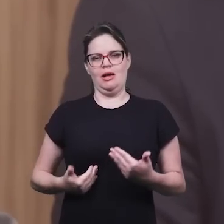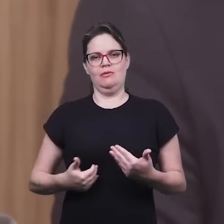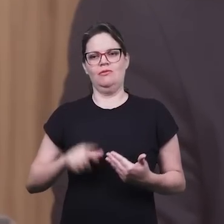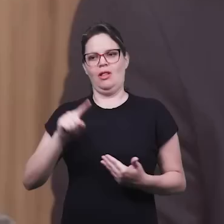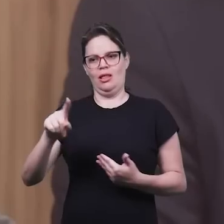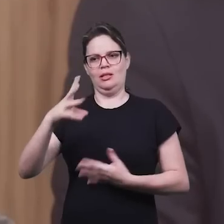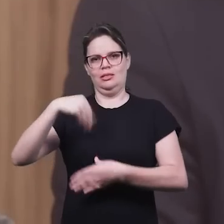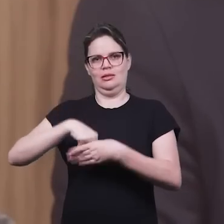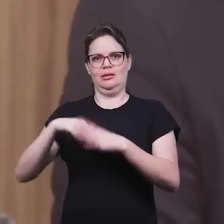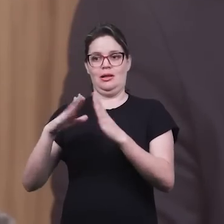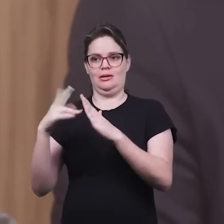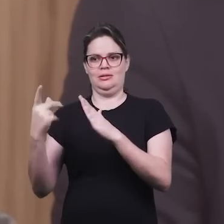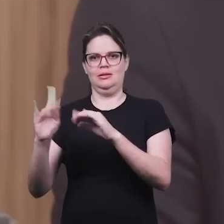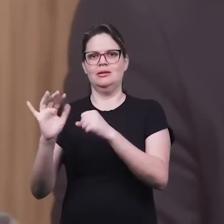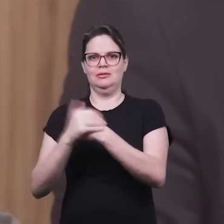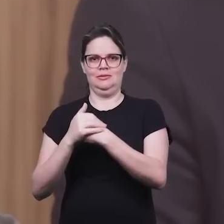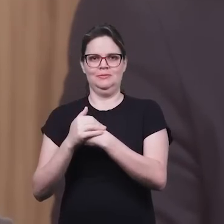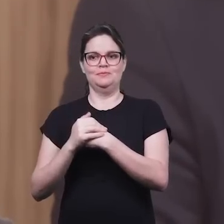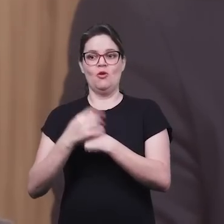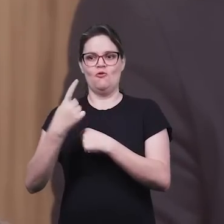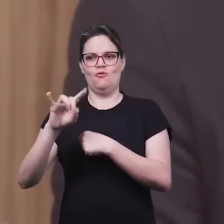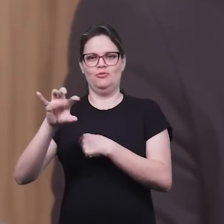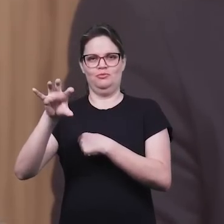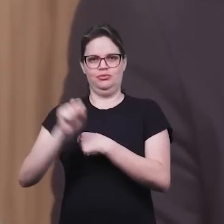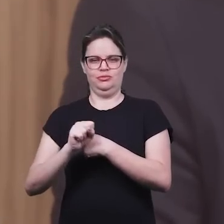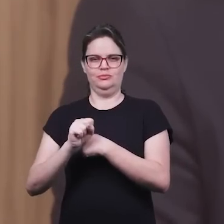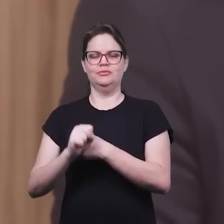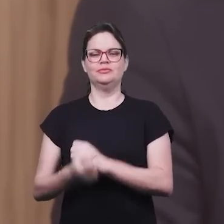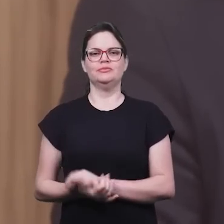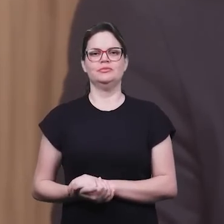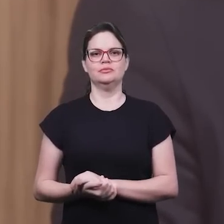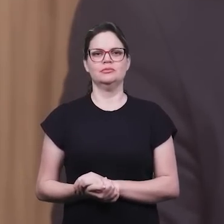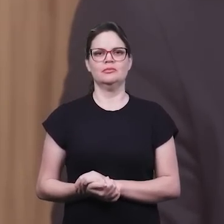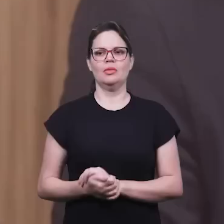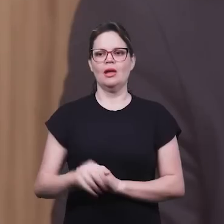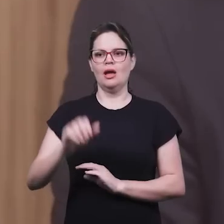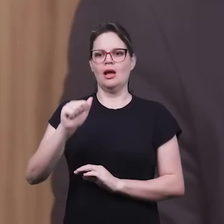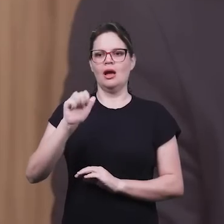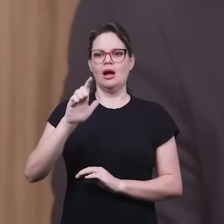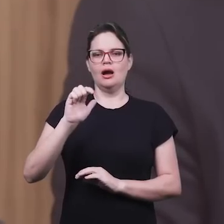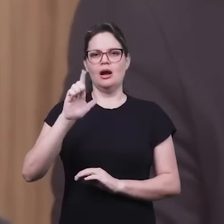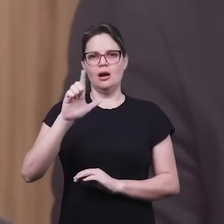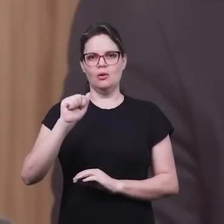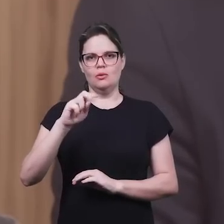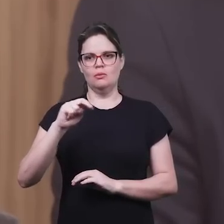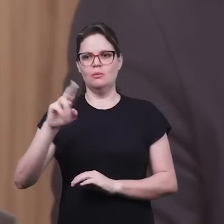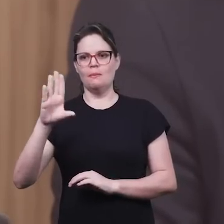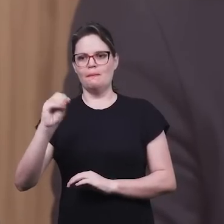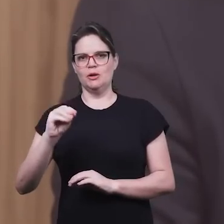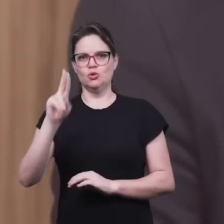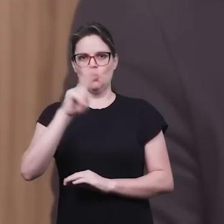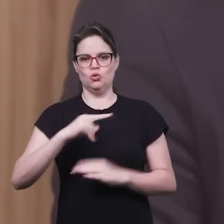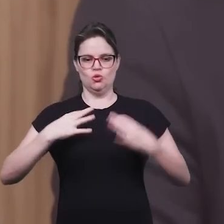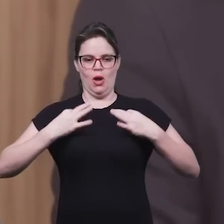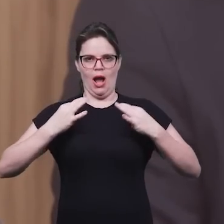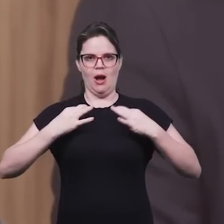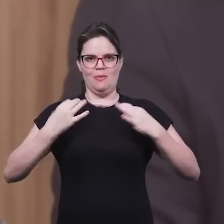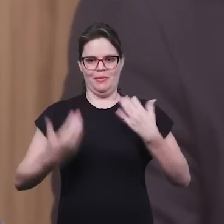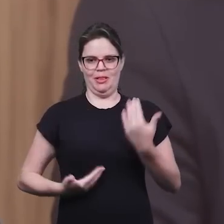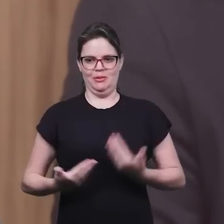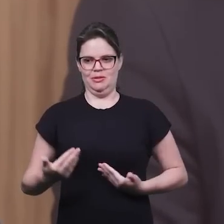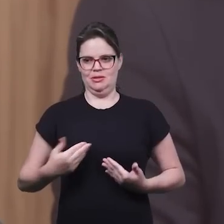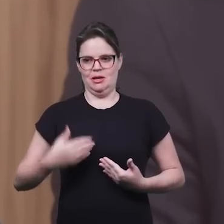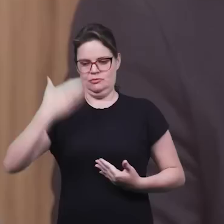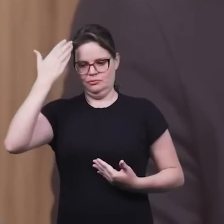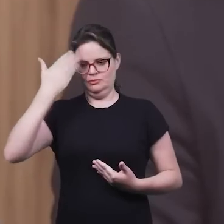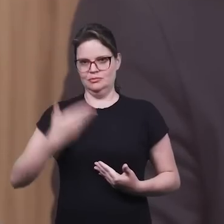estava abrigado ali. Os registros históricos dizem que Albano se vestiu com a roupa daquele servo,